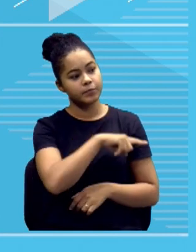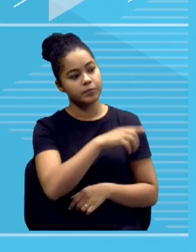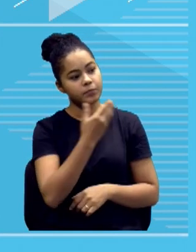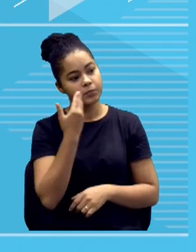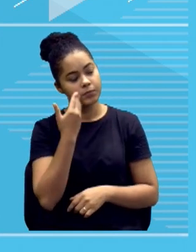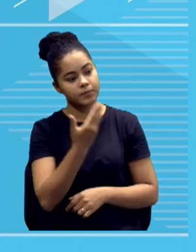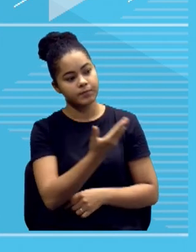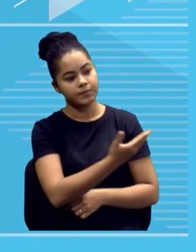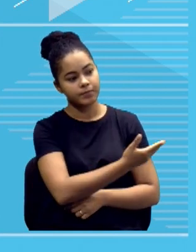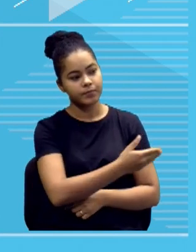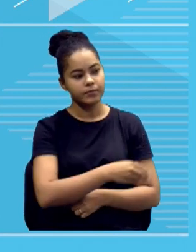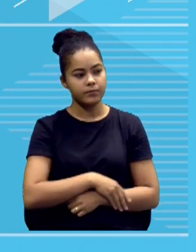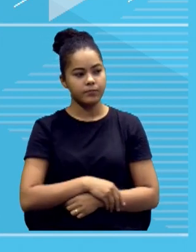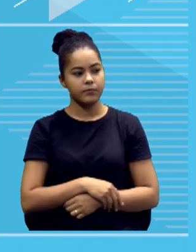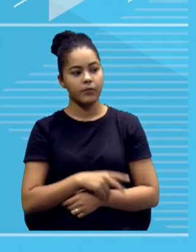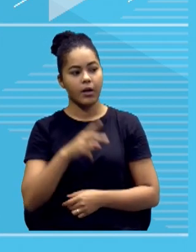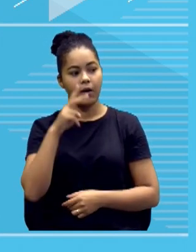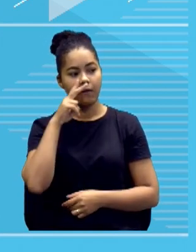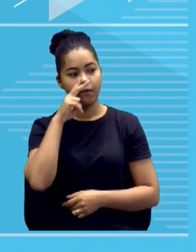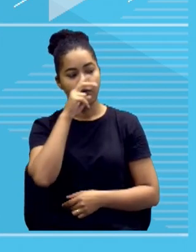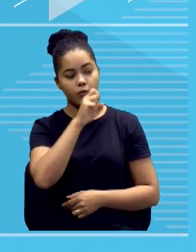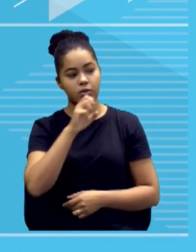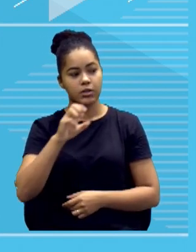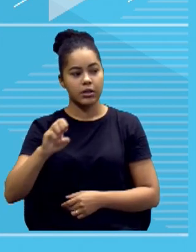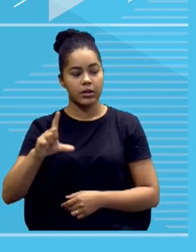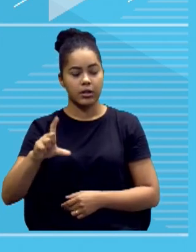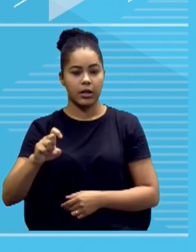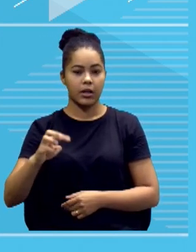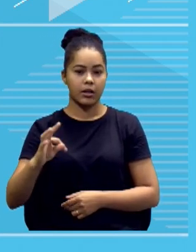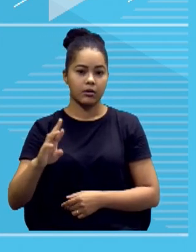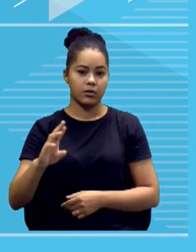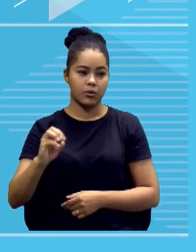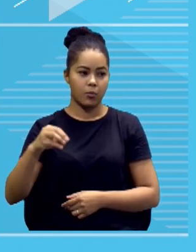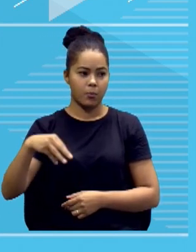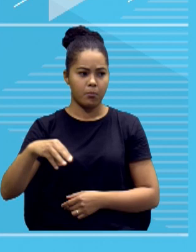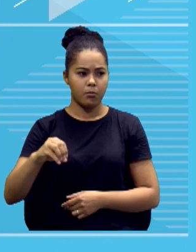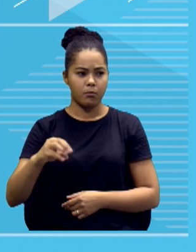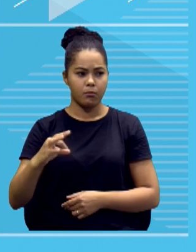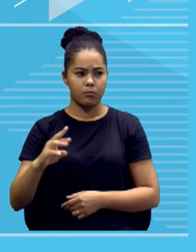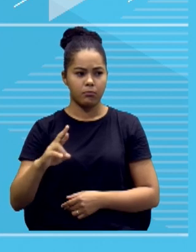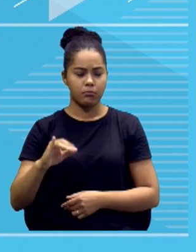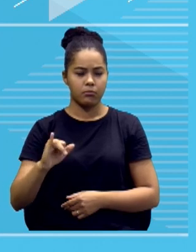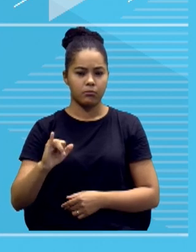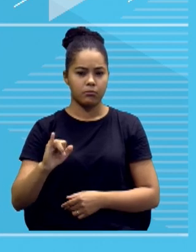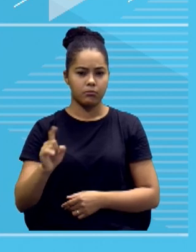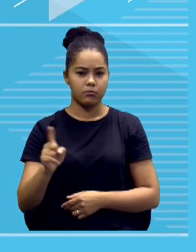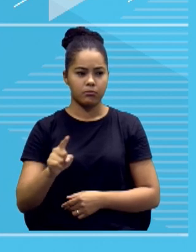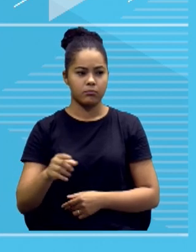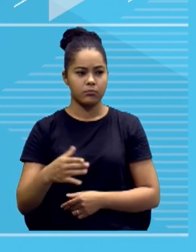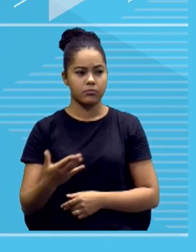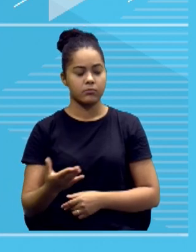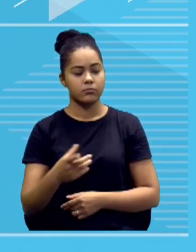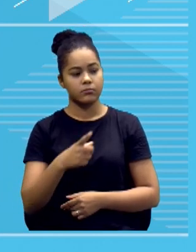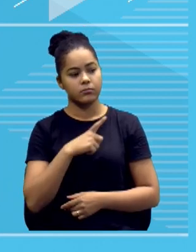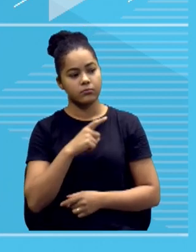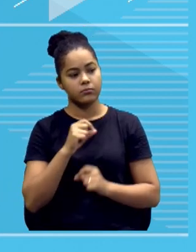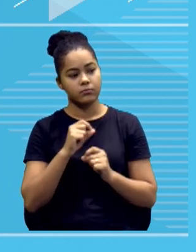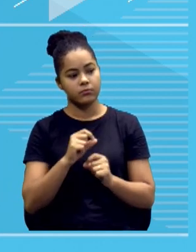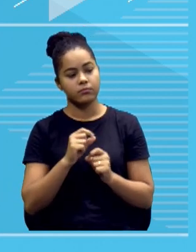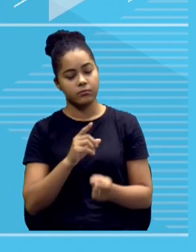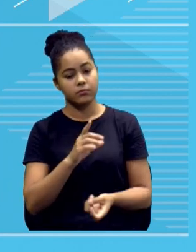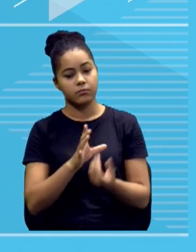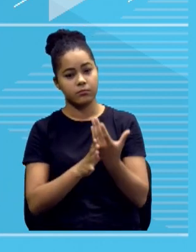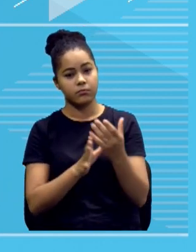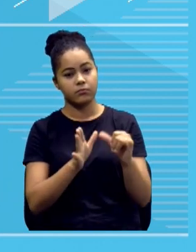a todo o potencial elétrico, ou seja, toda aquela potência produzida por um gerador. Ao